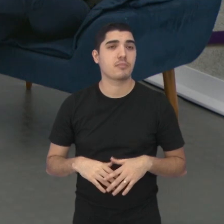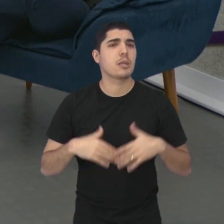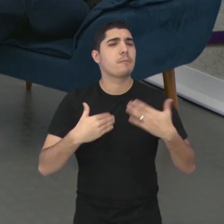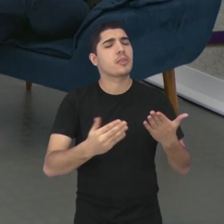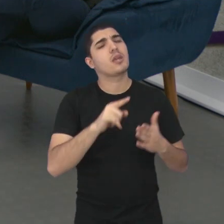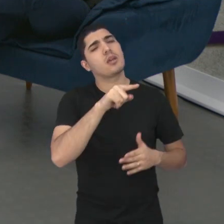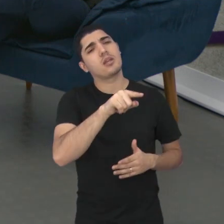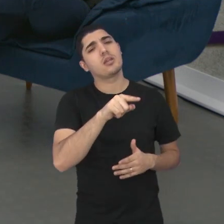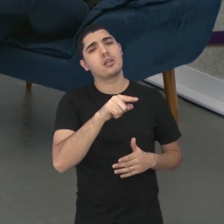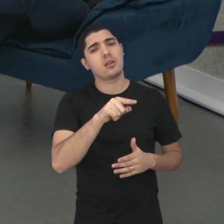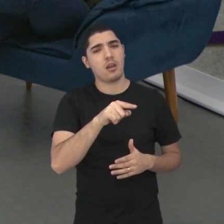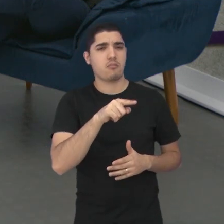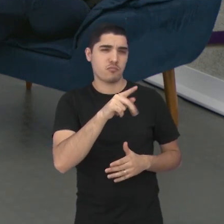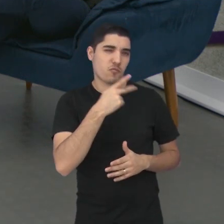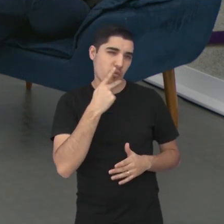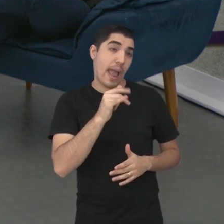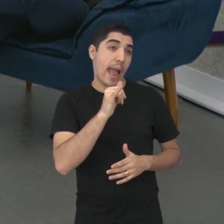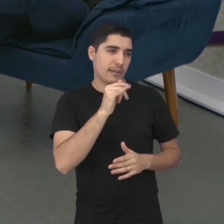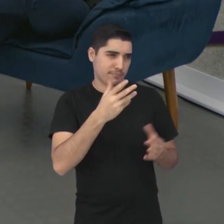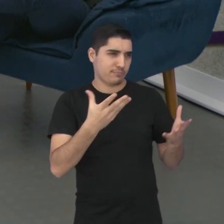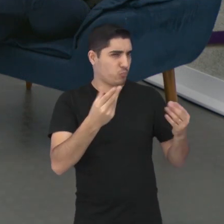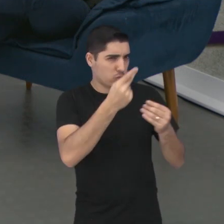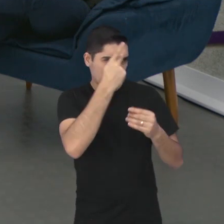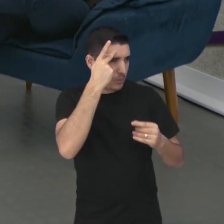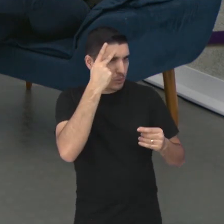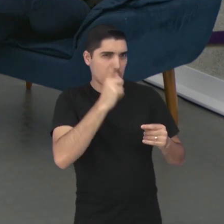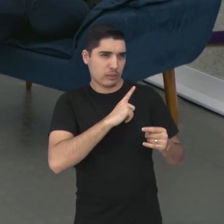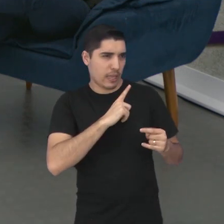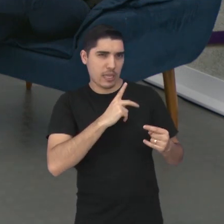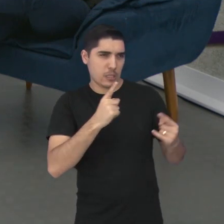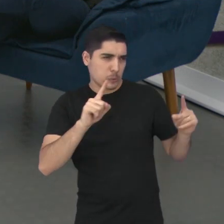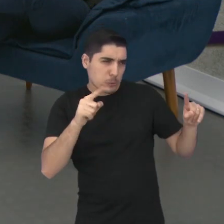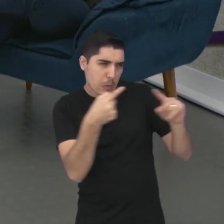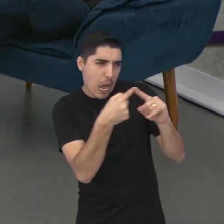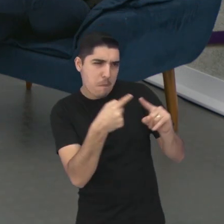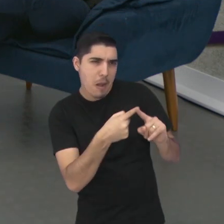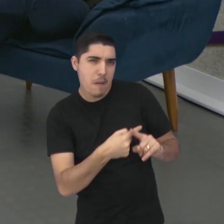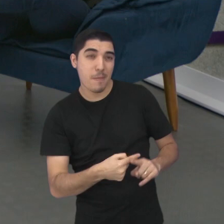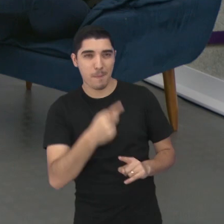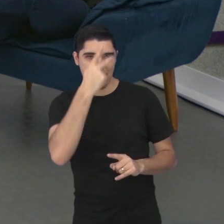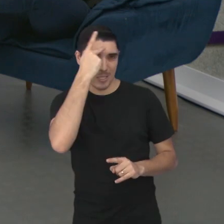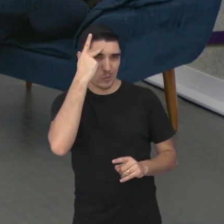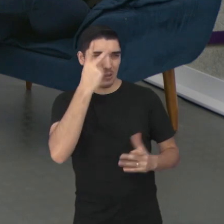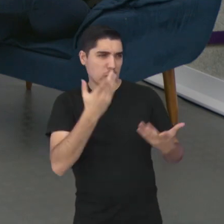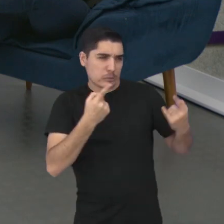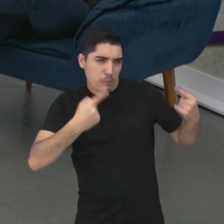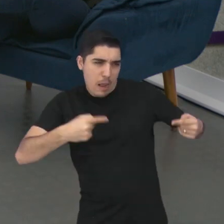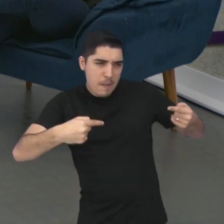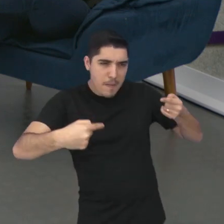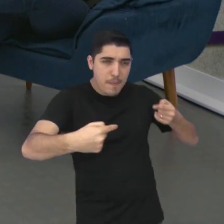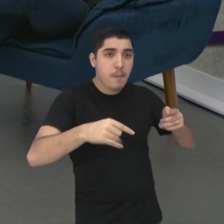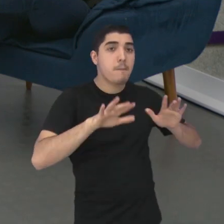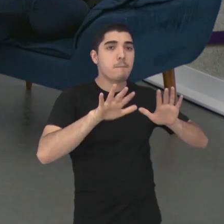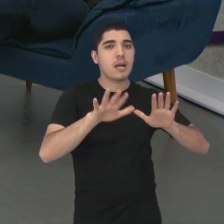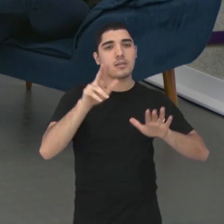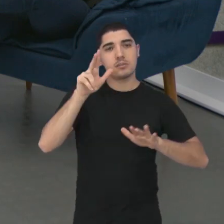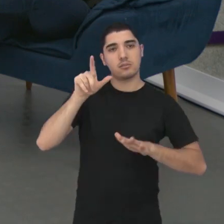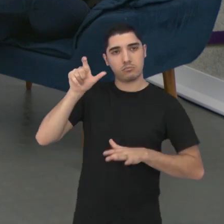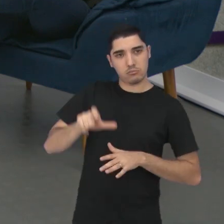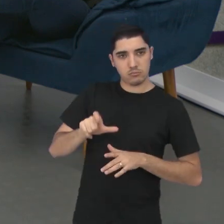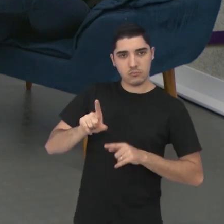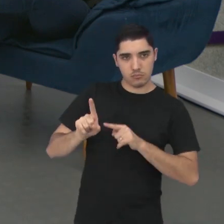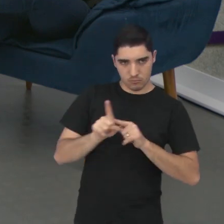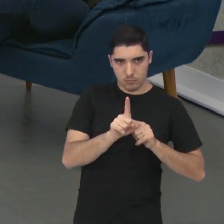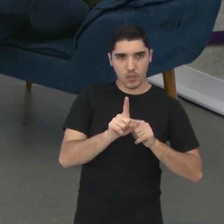Diz pra gente, assim, há muita competição nesse ramo de trabalho, né? Para quem quer entrar no